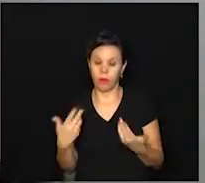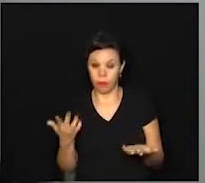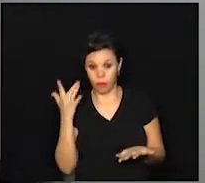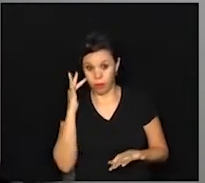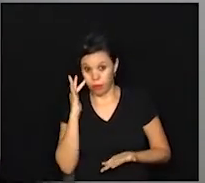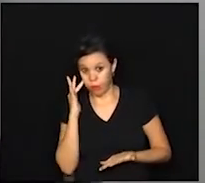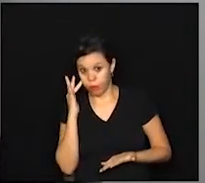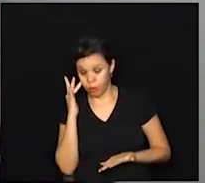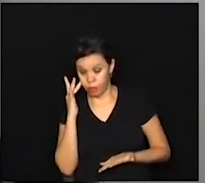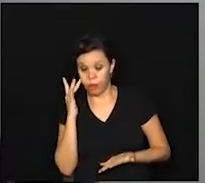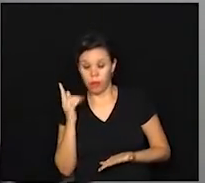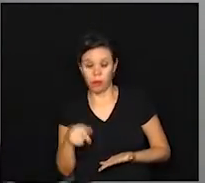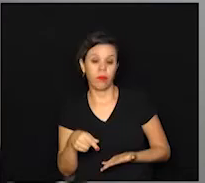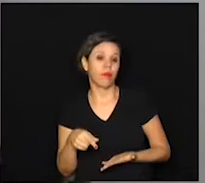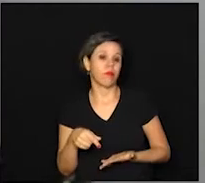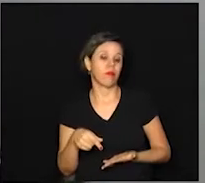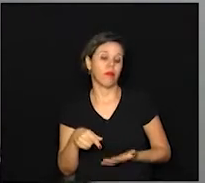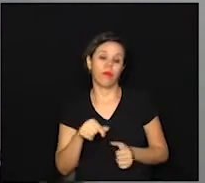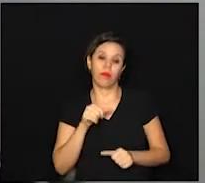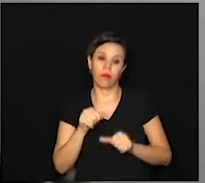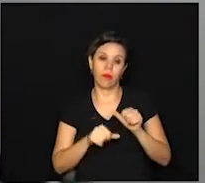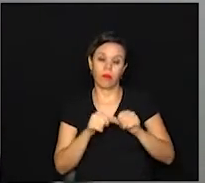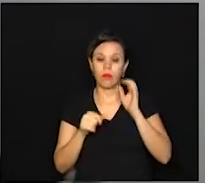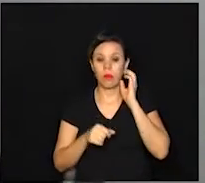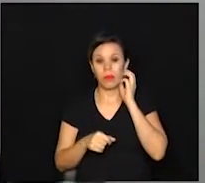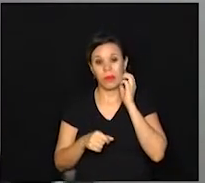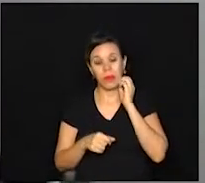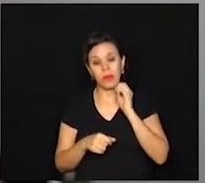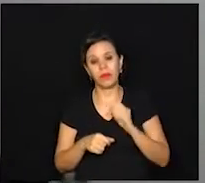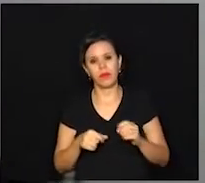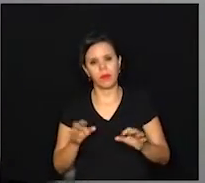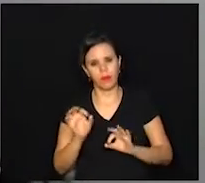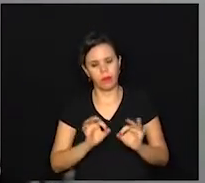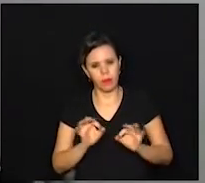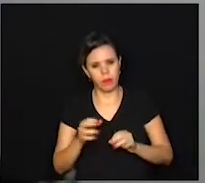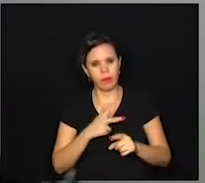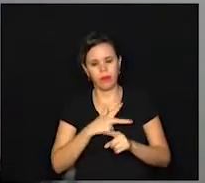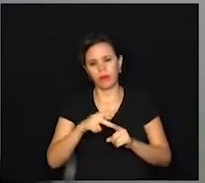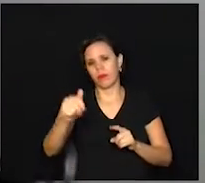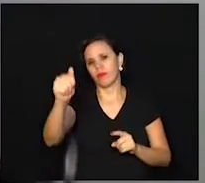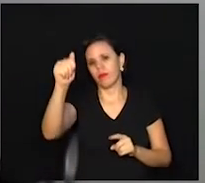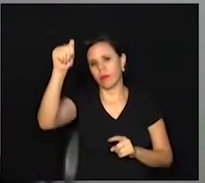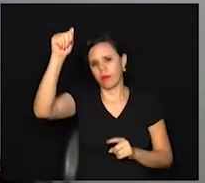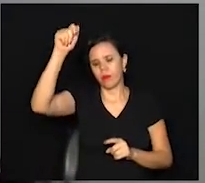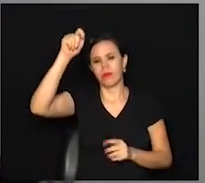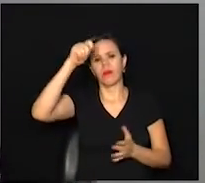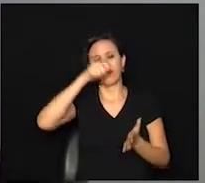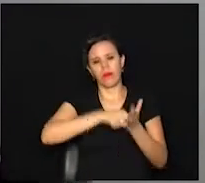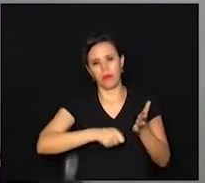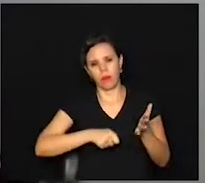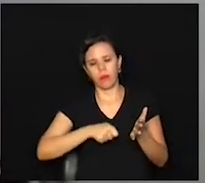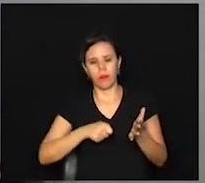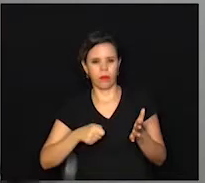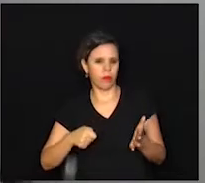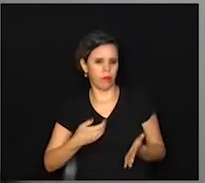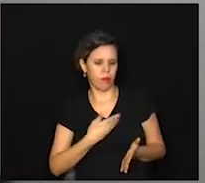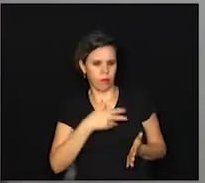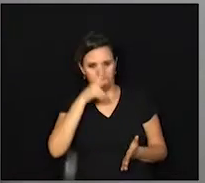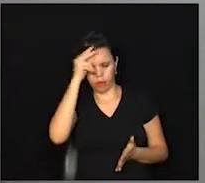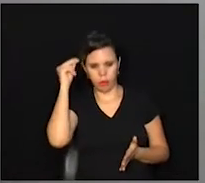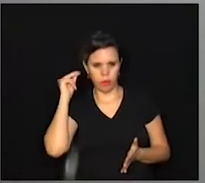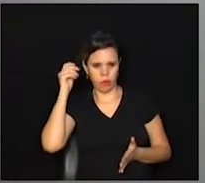que isso é transversal também, né? Quer dizer, e que perpasse todas as políticas públicas. E eu acho que de